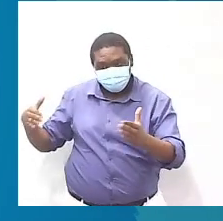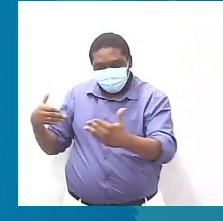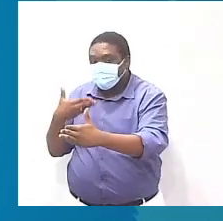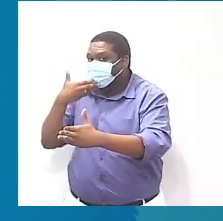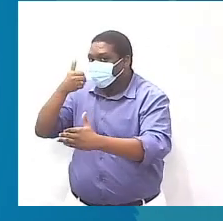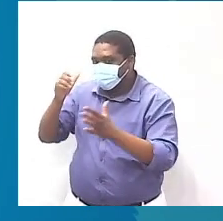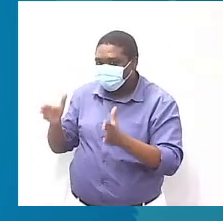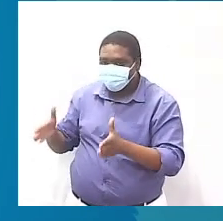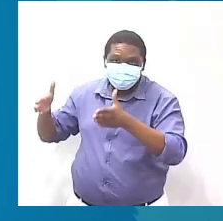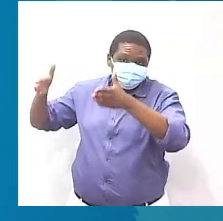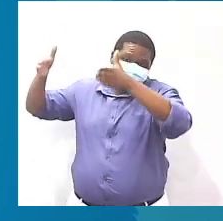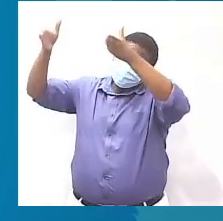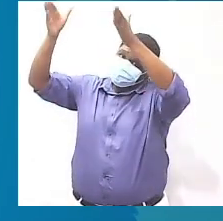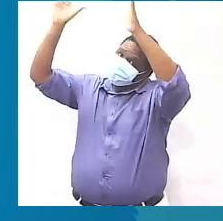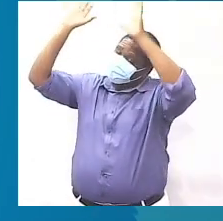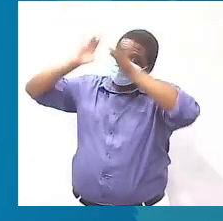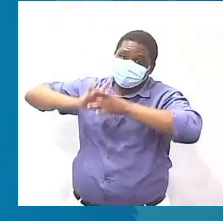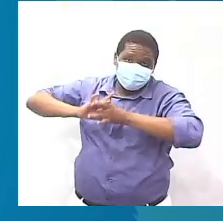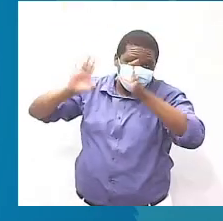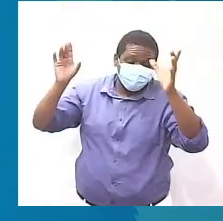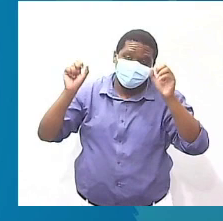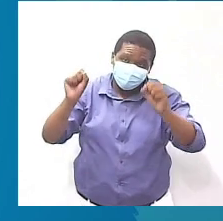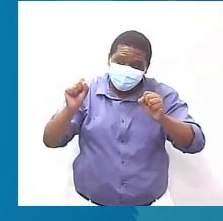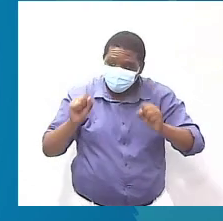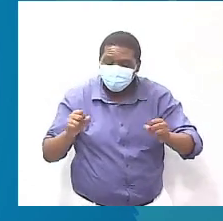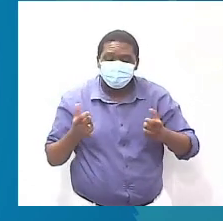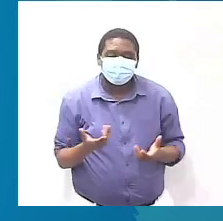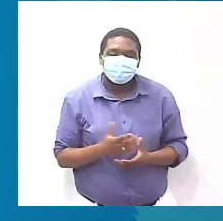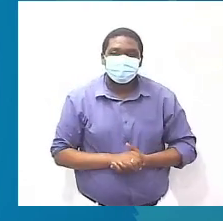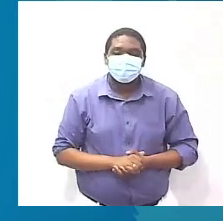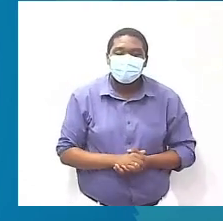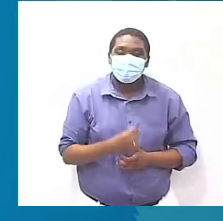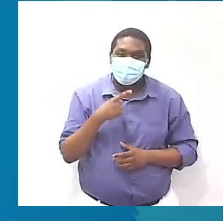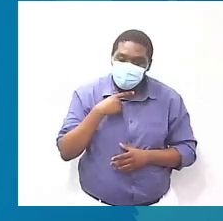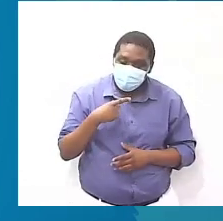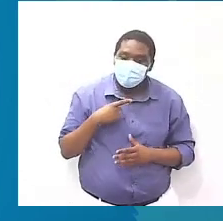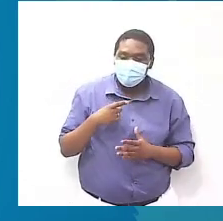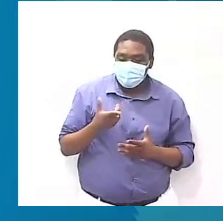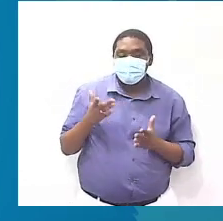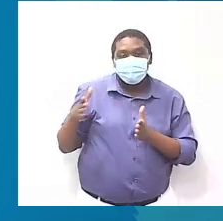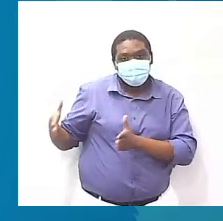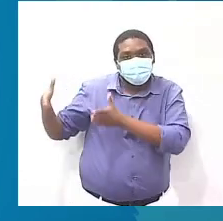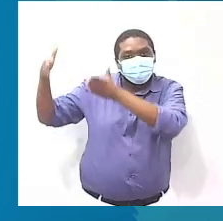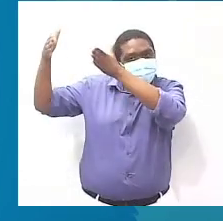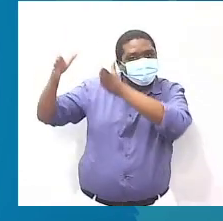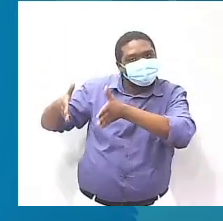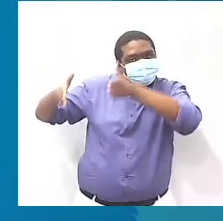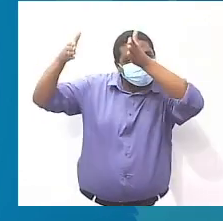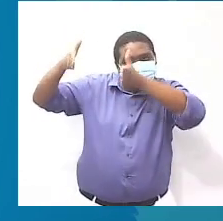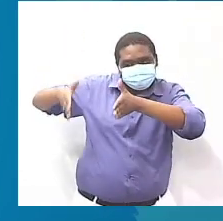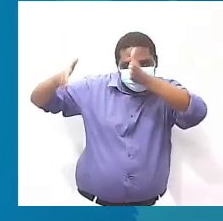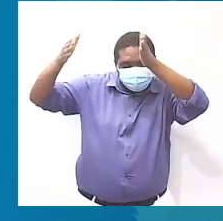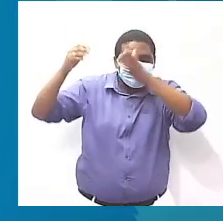Já o paralelepípedo não. Eu posso colocar ele um ao lado do outro, depois um em cima do outro, que fica bastante seguro. Olha como